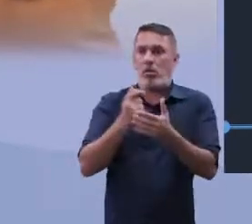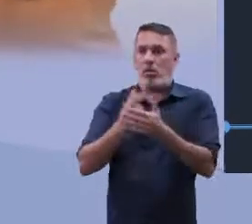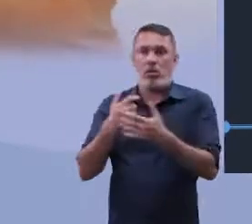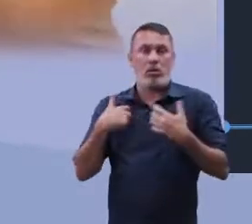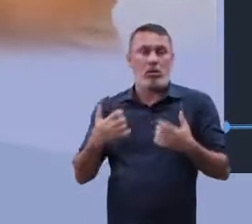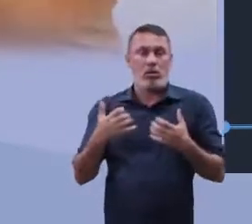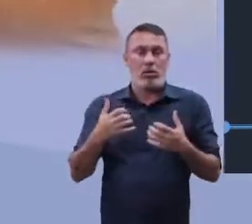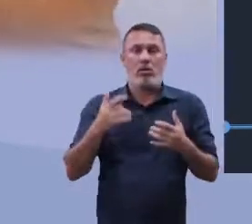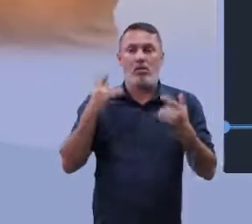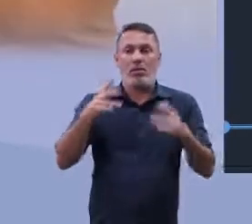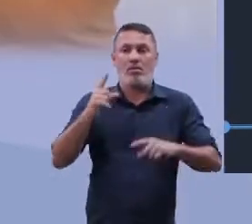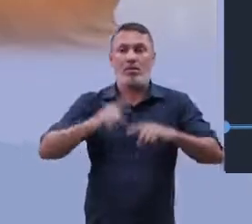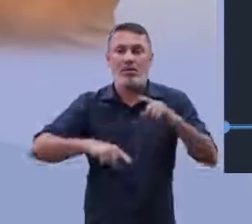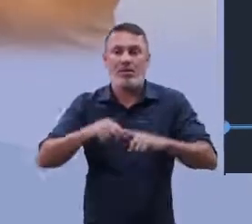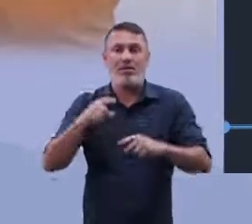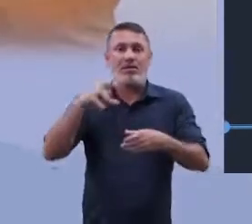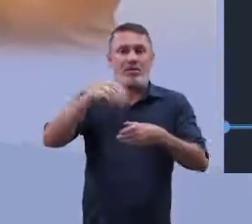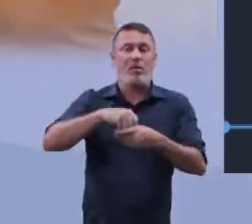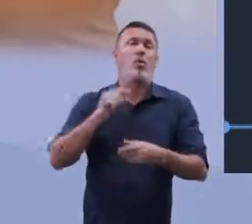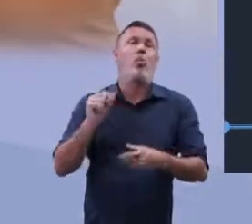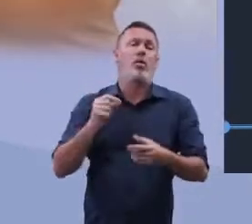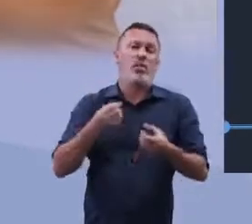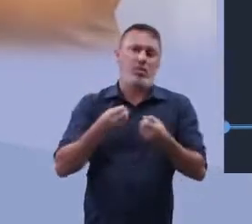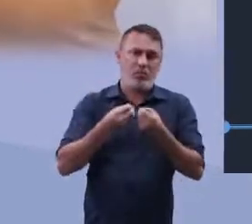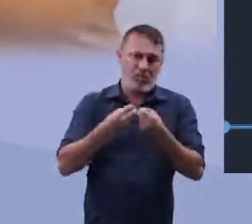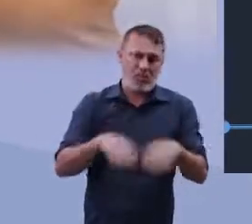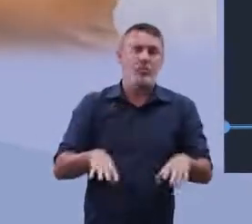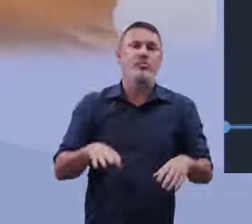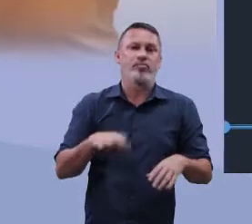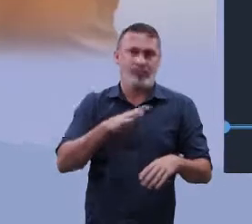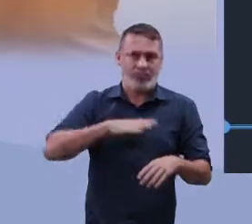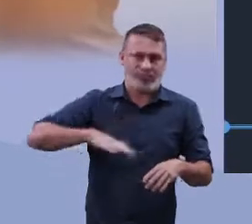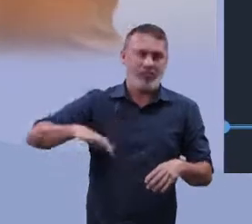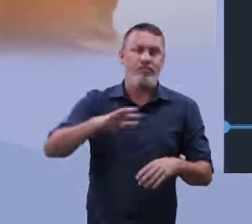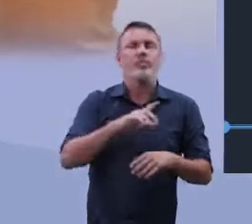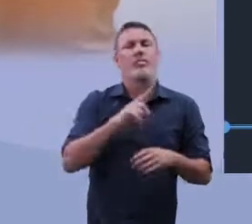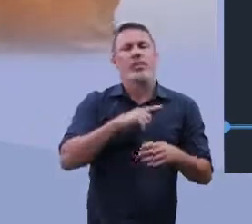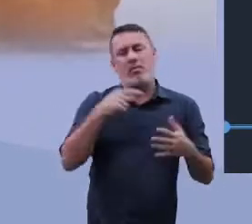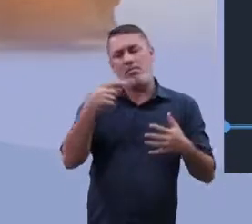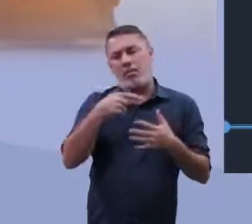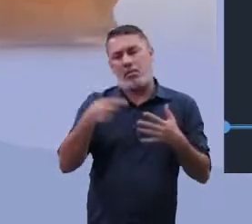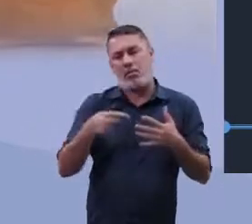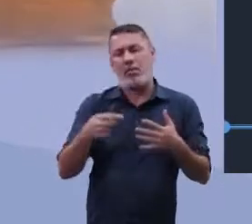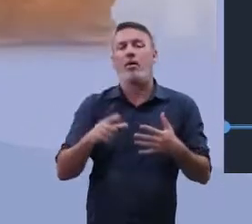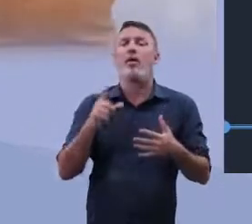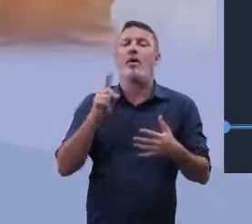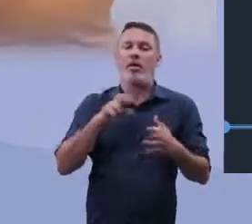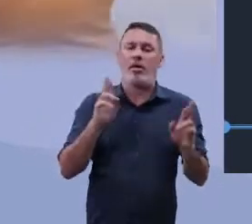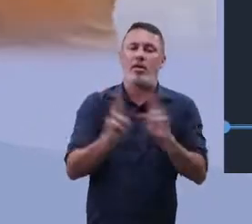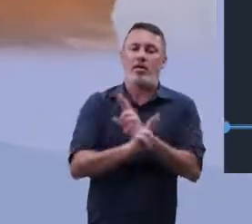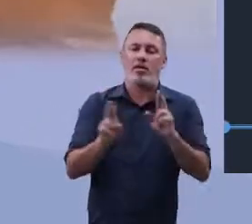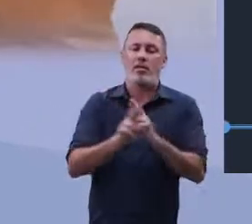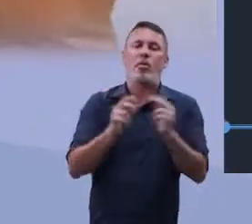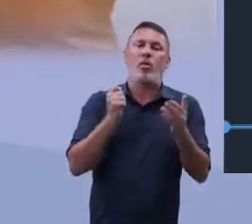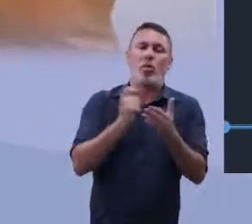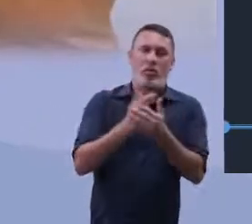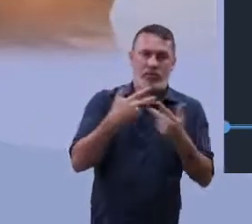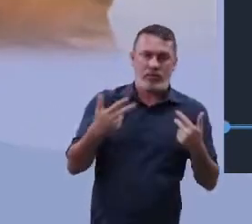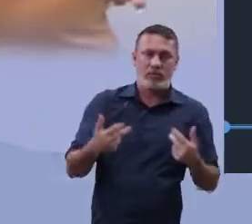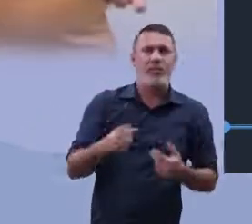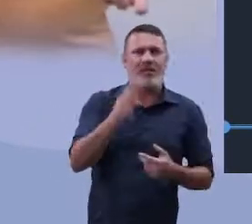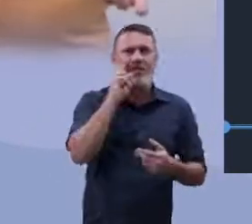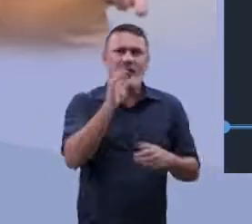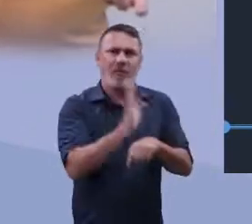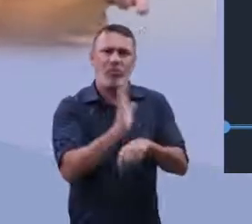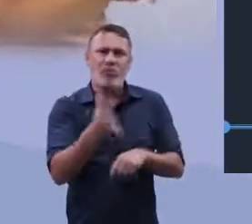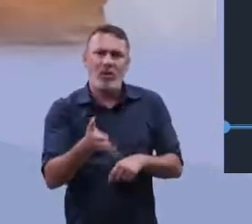consumismo, ele teve de matérias-primas, aquelas coisas e tal. Então, é uma gama de problemas que pode estar relacionado ao consumismo. Já